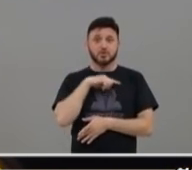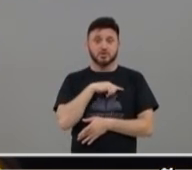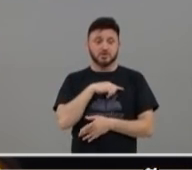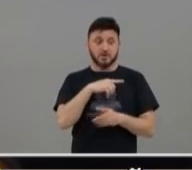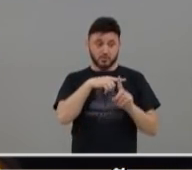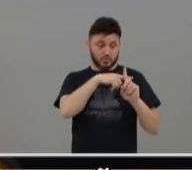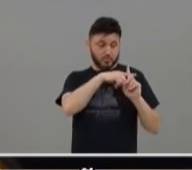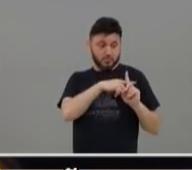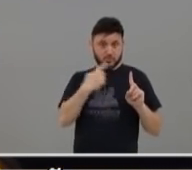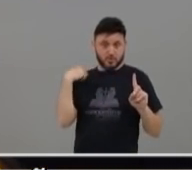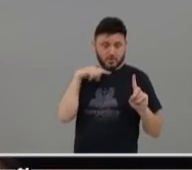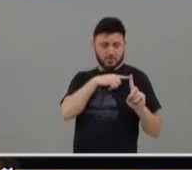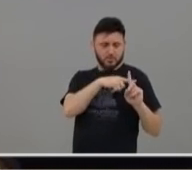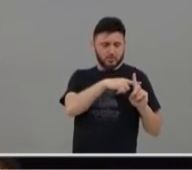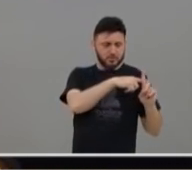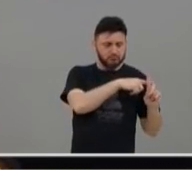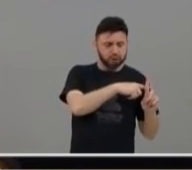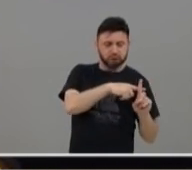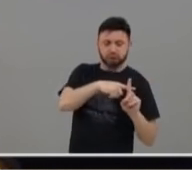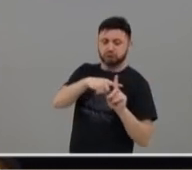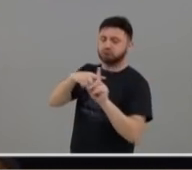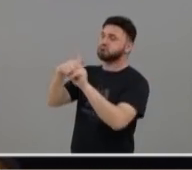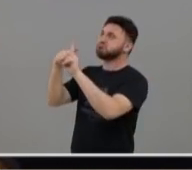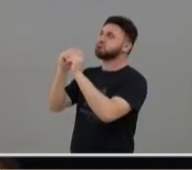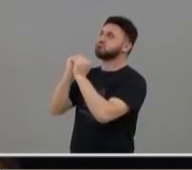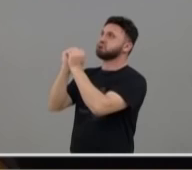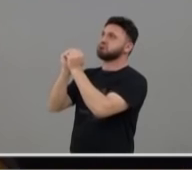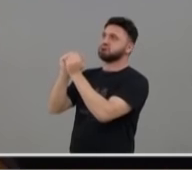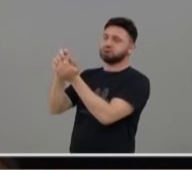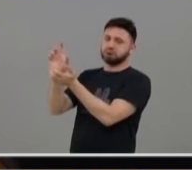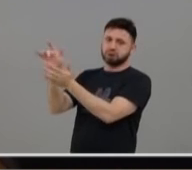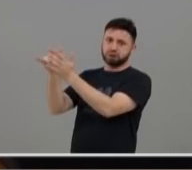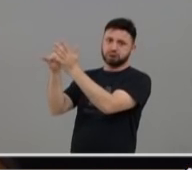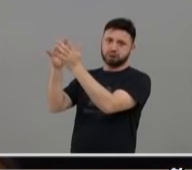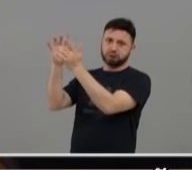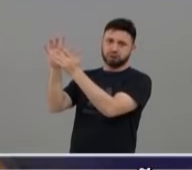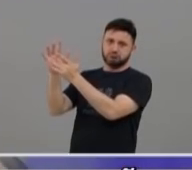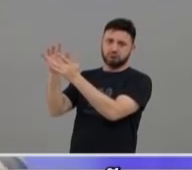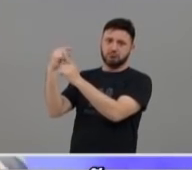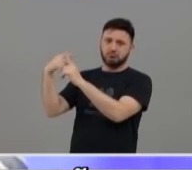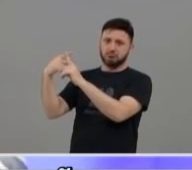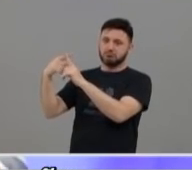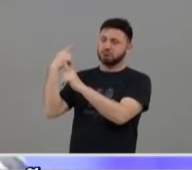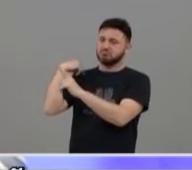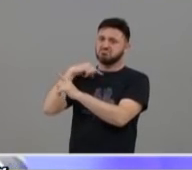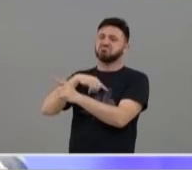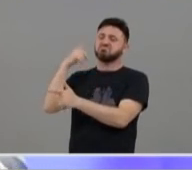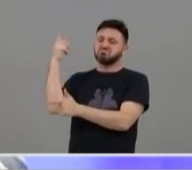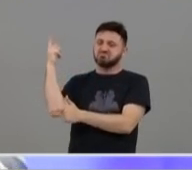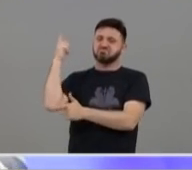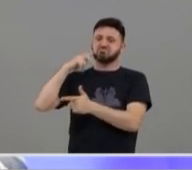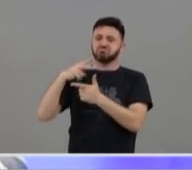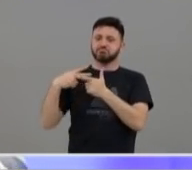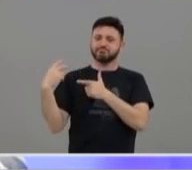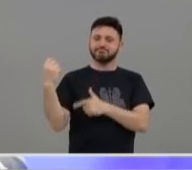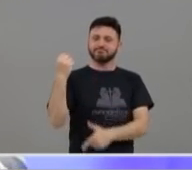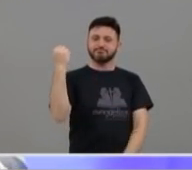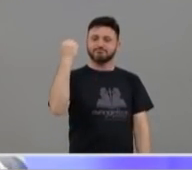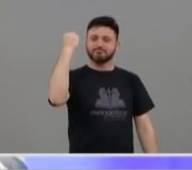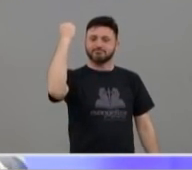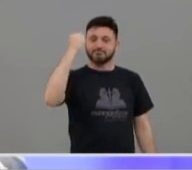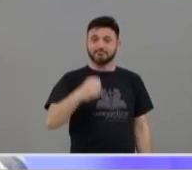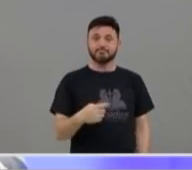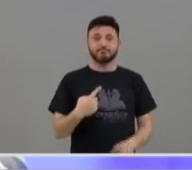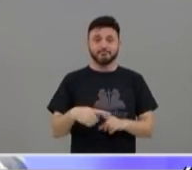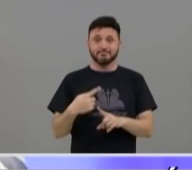somos resgatados. Nessa cruz nós somos elevados ao mais alto no